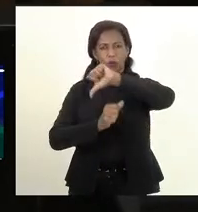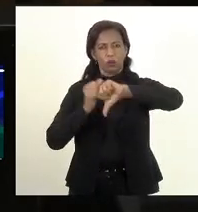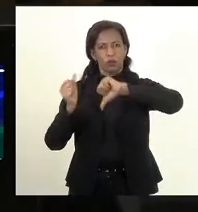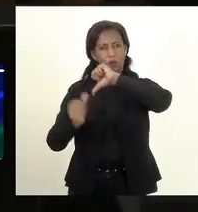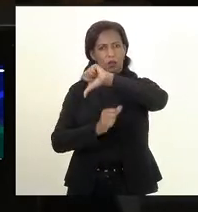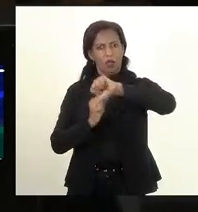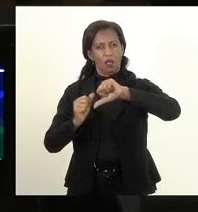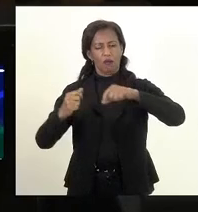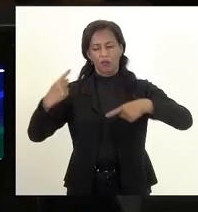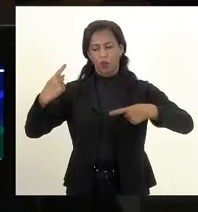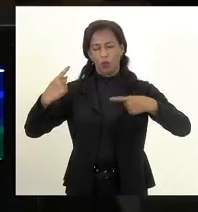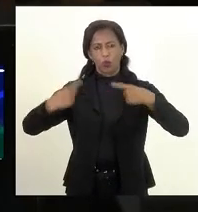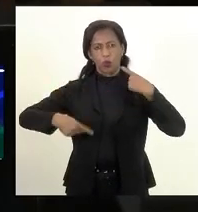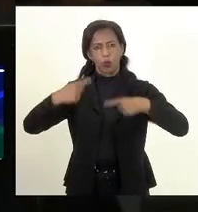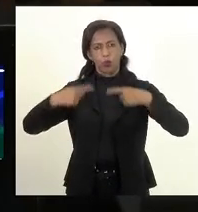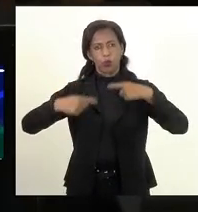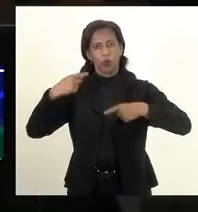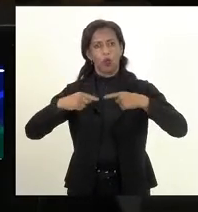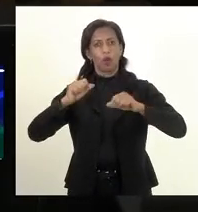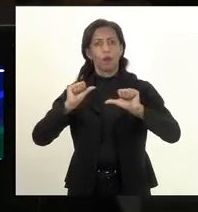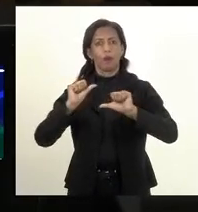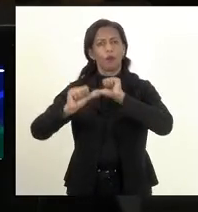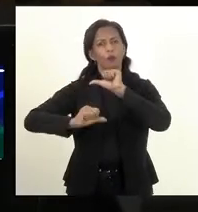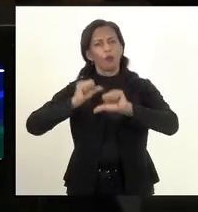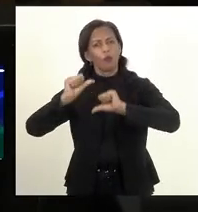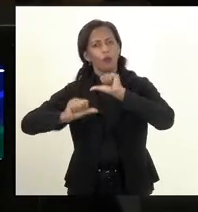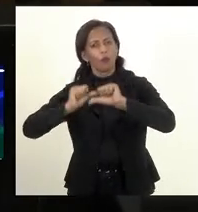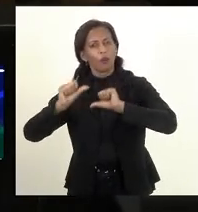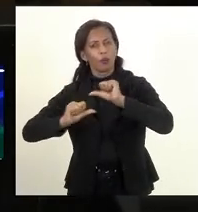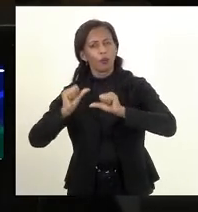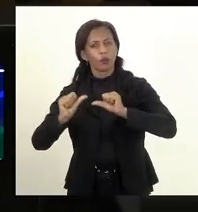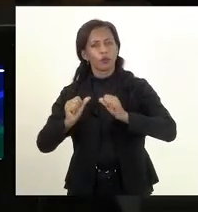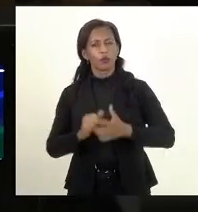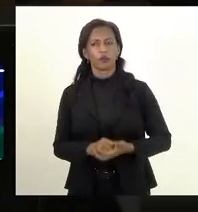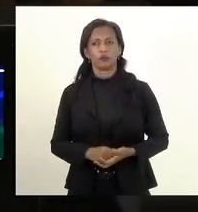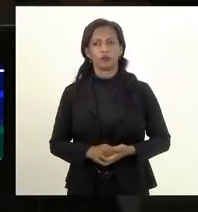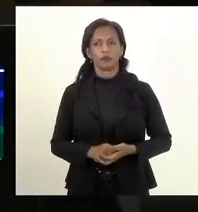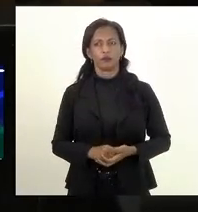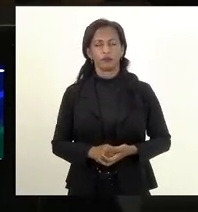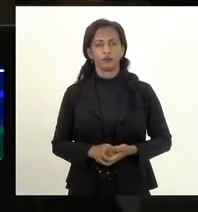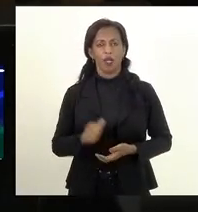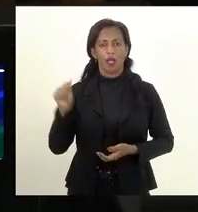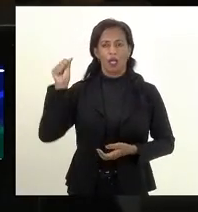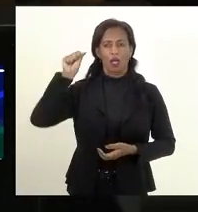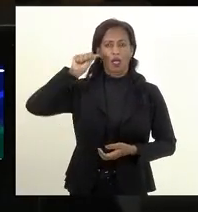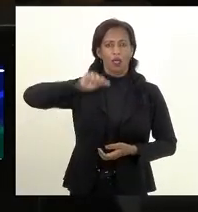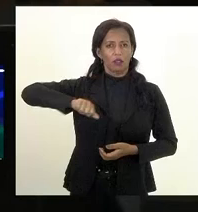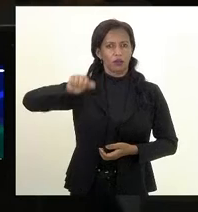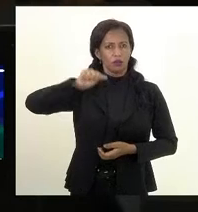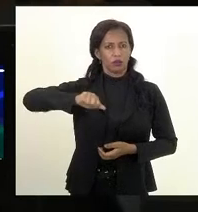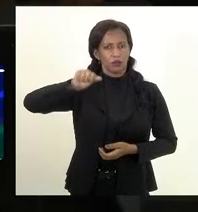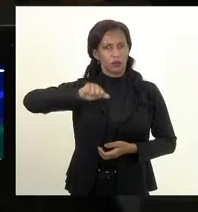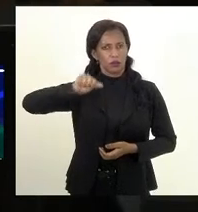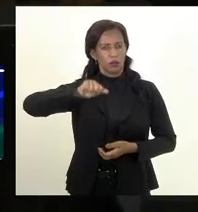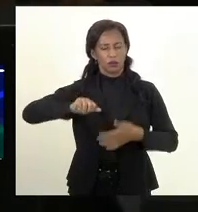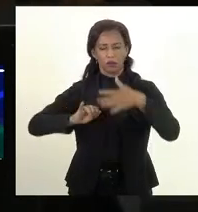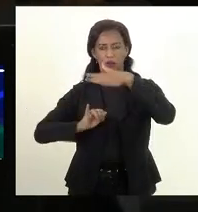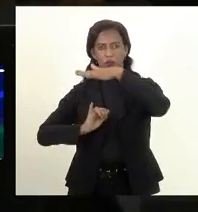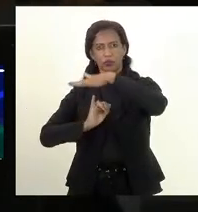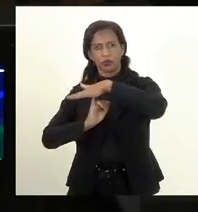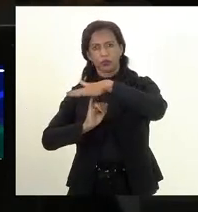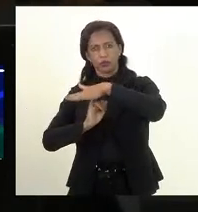e para mudar o símbolo e da associação da instituição